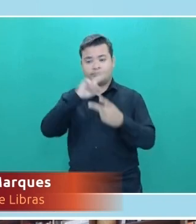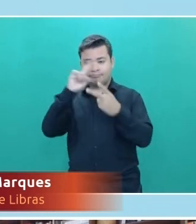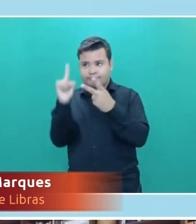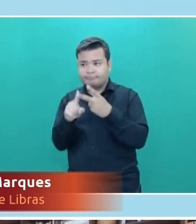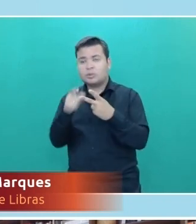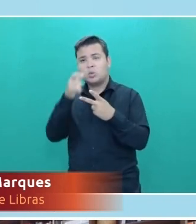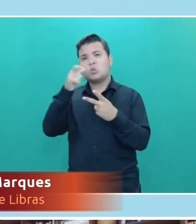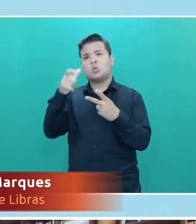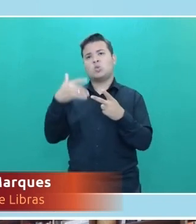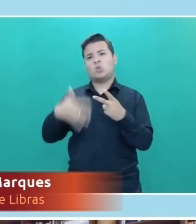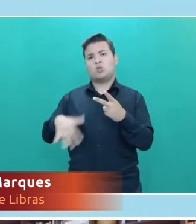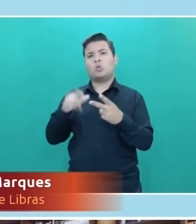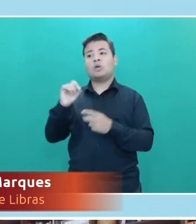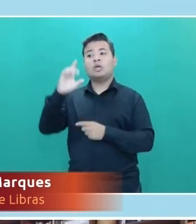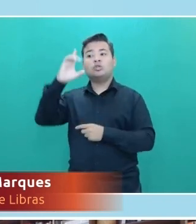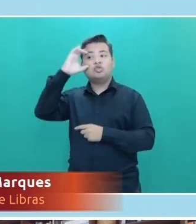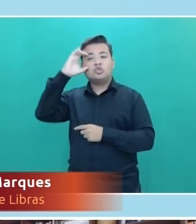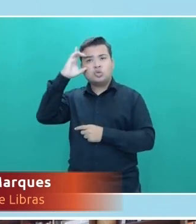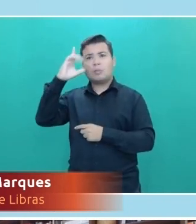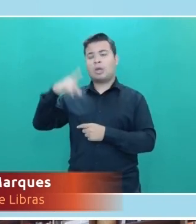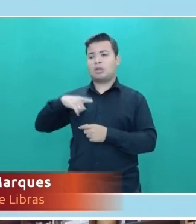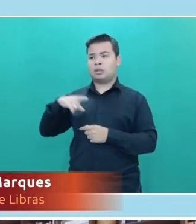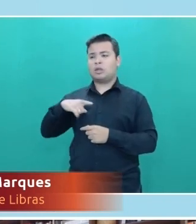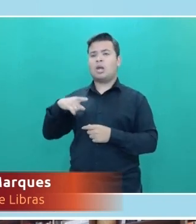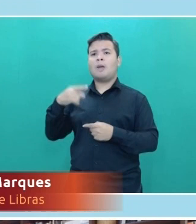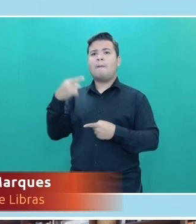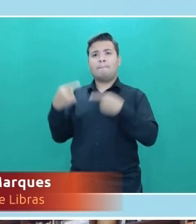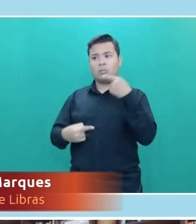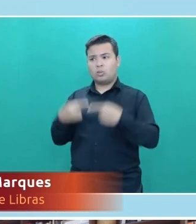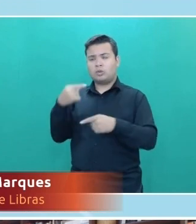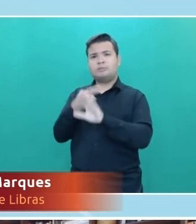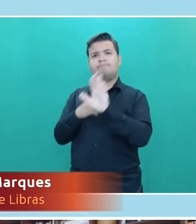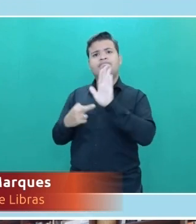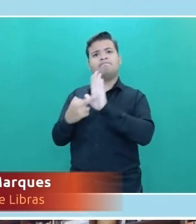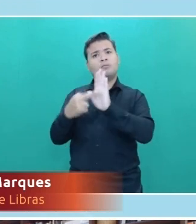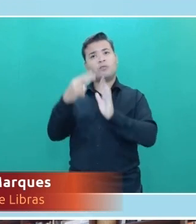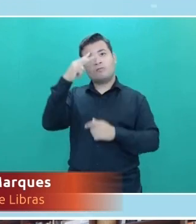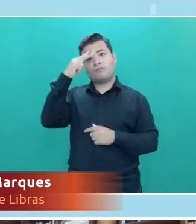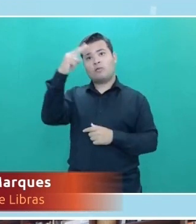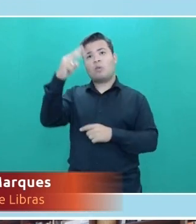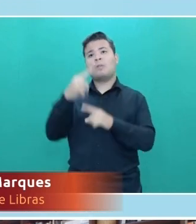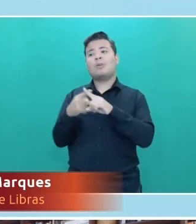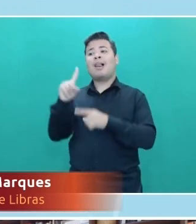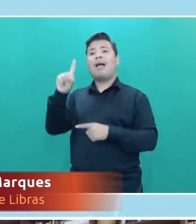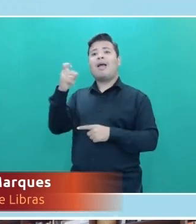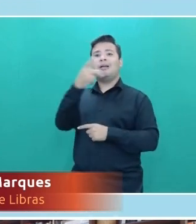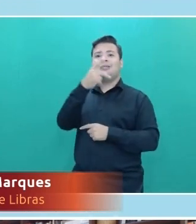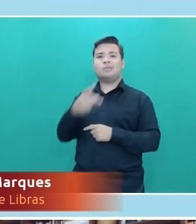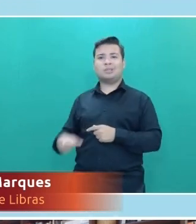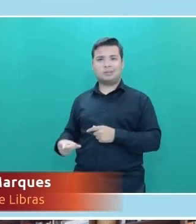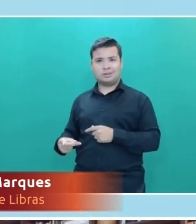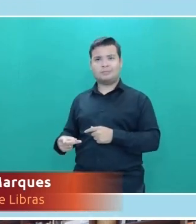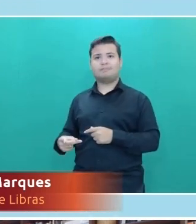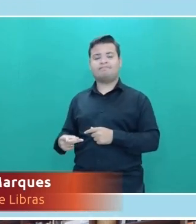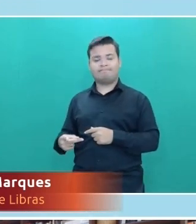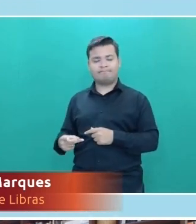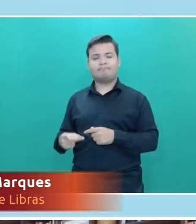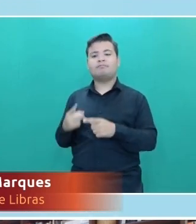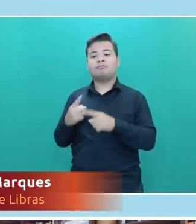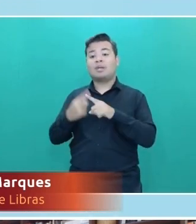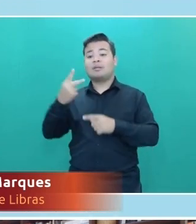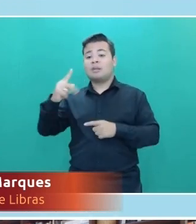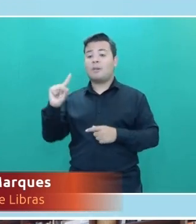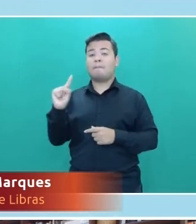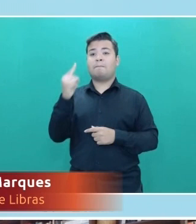ao Banco do BRICS um peso político bastante significativo, por ter sido ex-presidente, por ter sido no seu primeiro